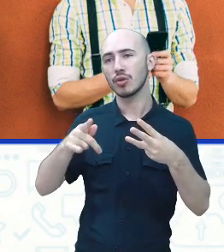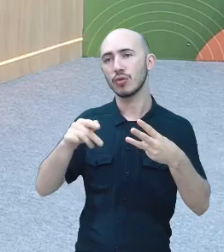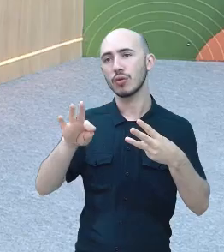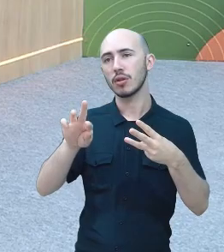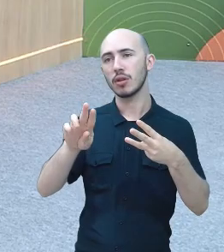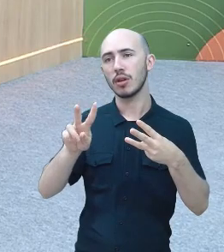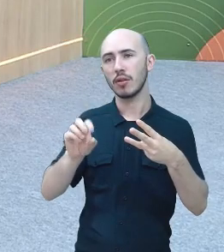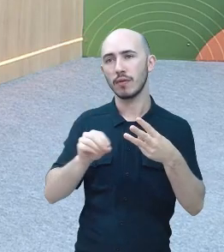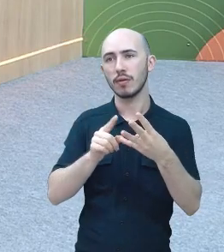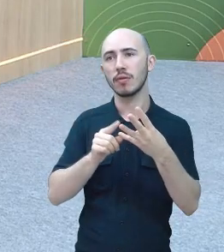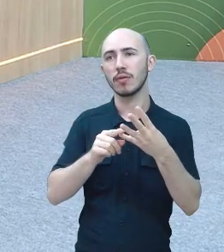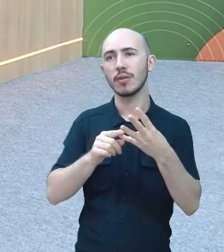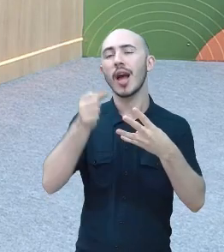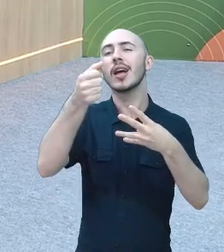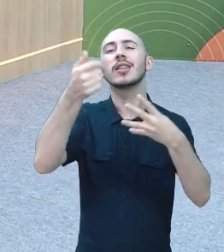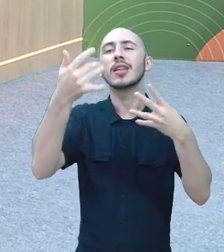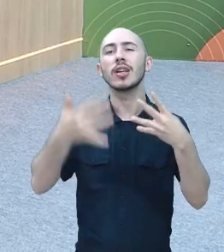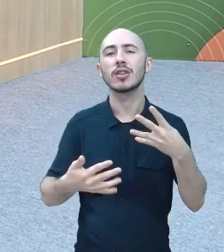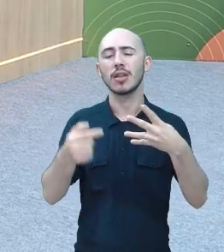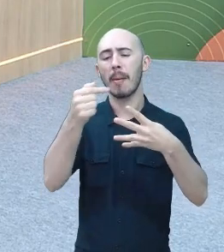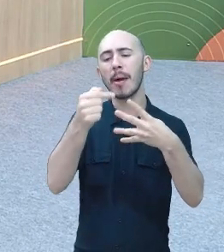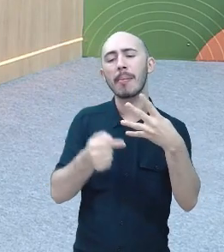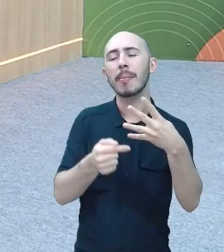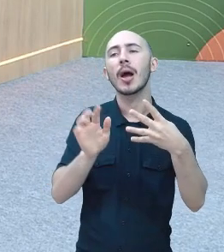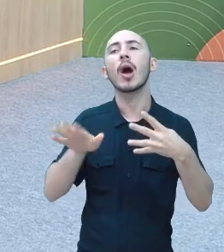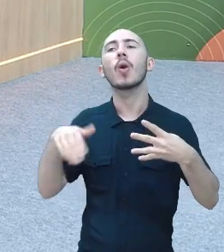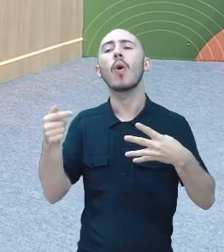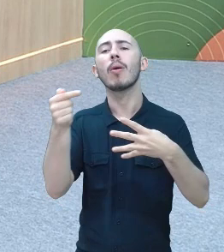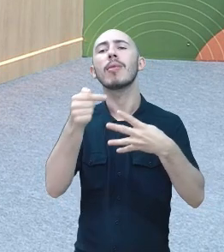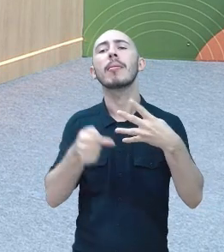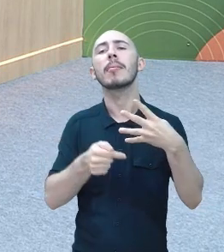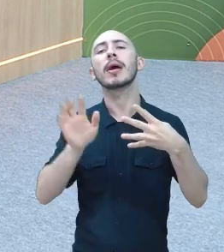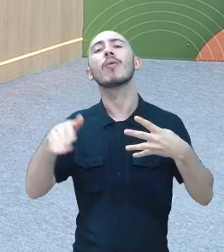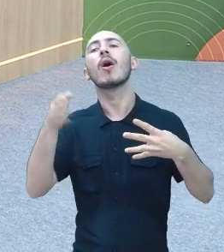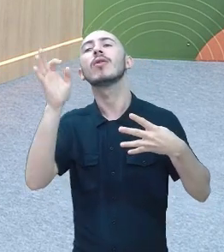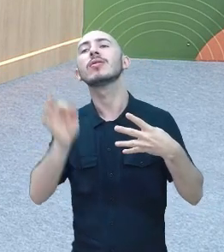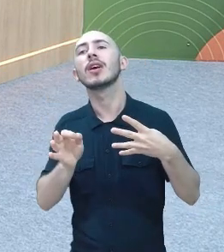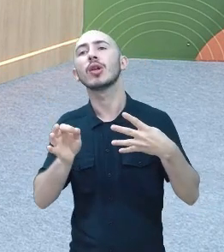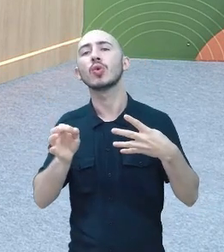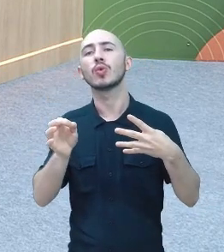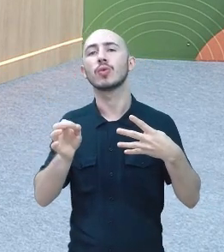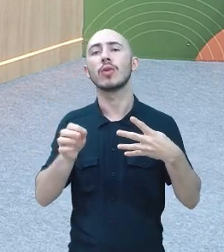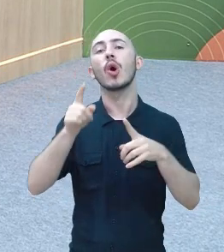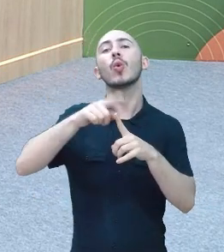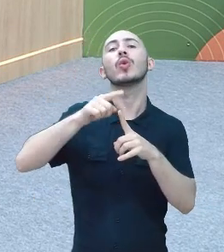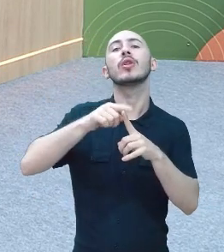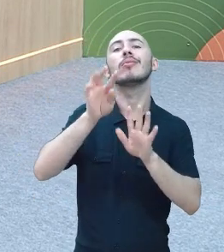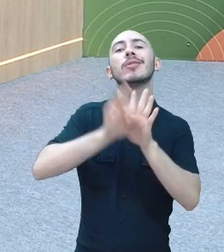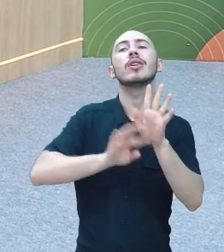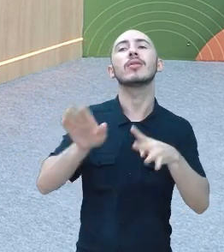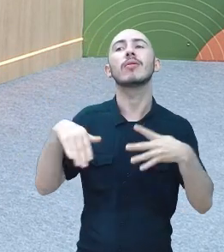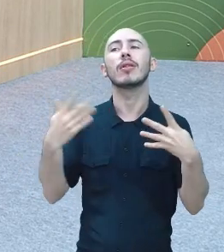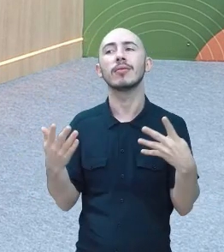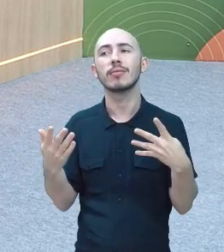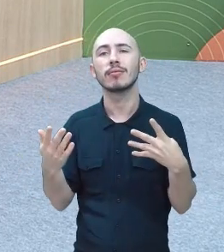vocês aí em casa conseguem dizer, sem eu dizer a resposta, qual foi o tipo de texto? Consegue, né? Acertou.